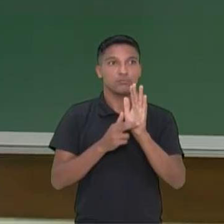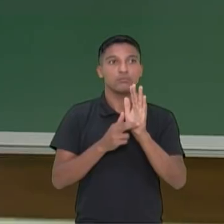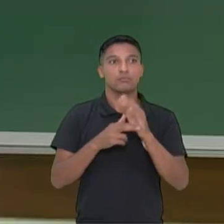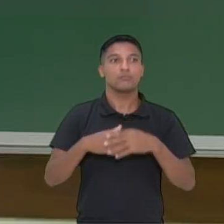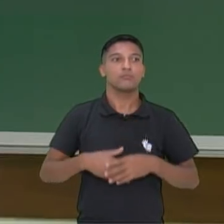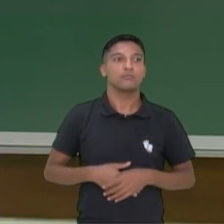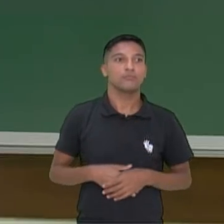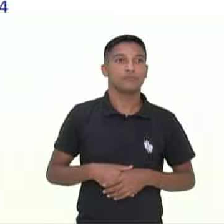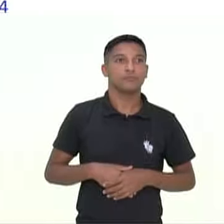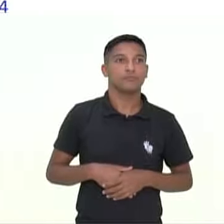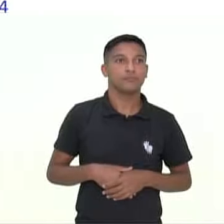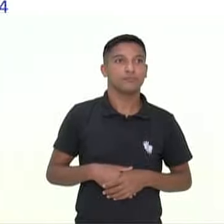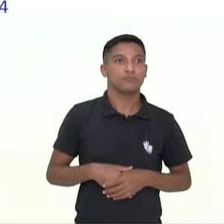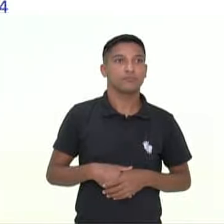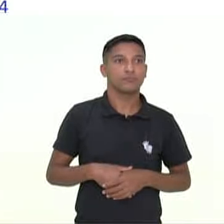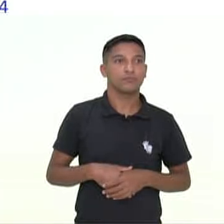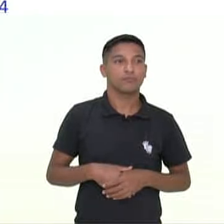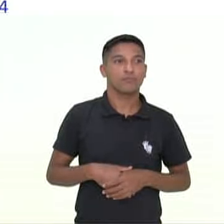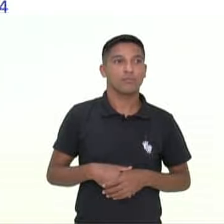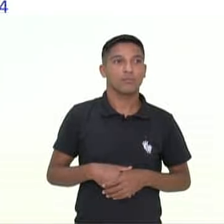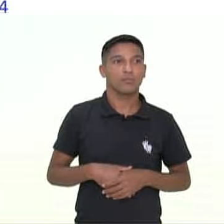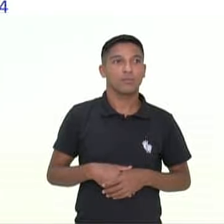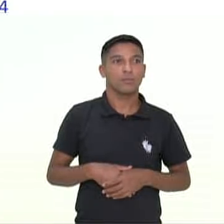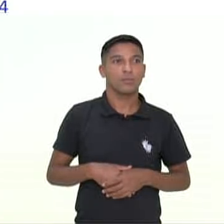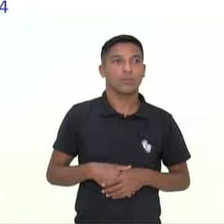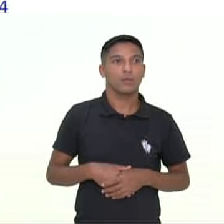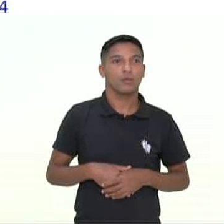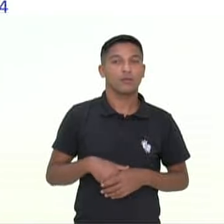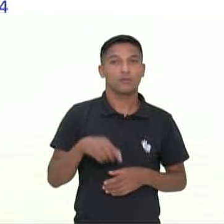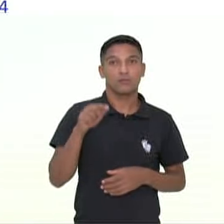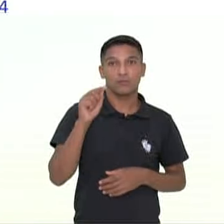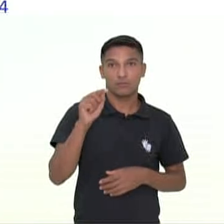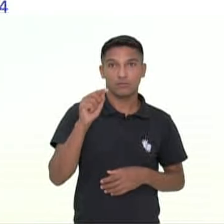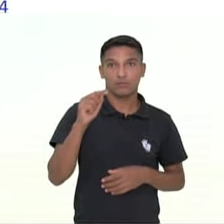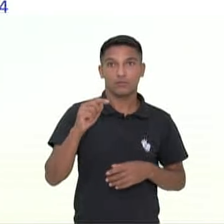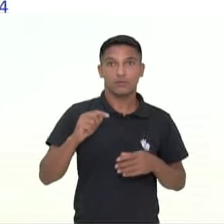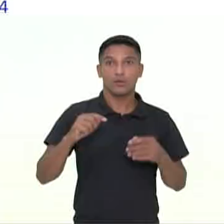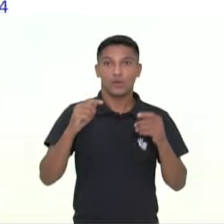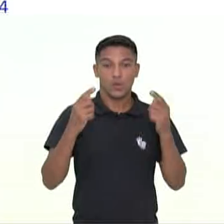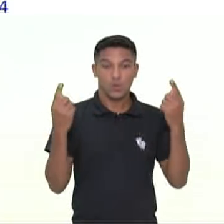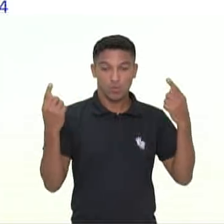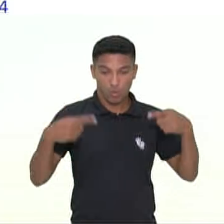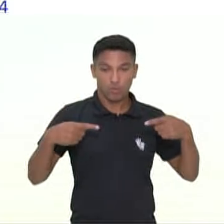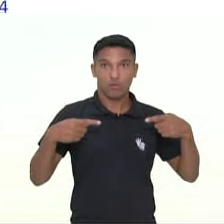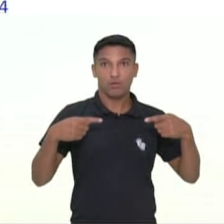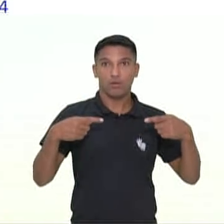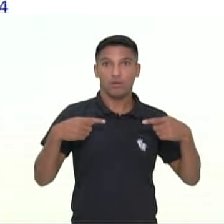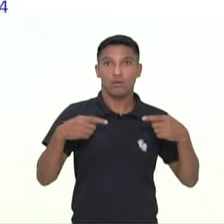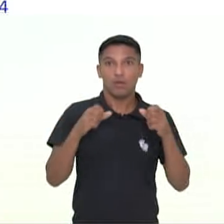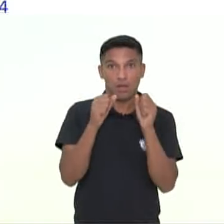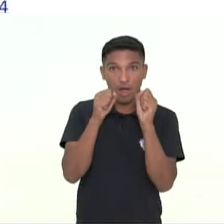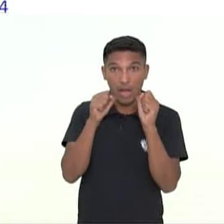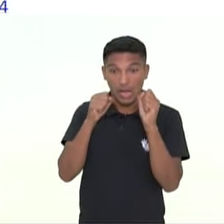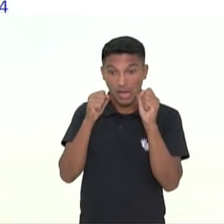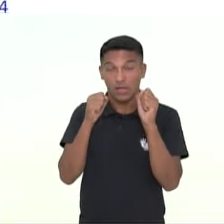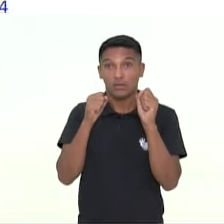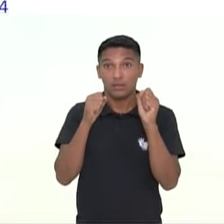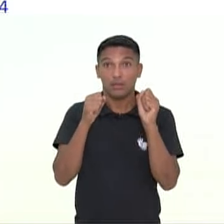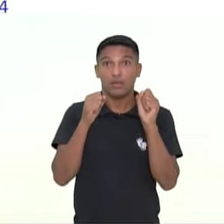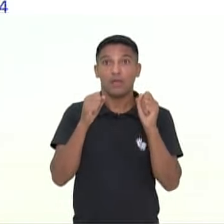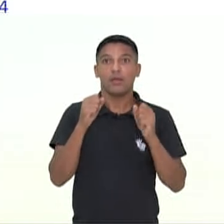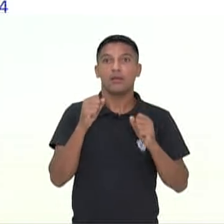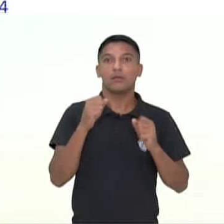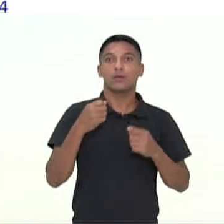nosso próximo. Nas competições, o lutador pontua quando acerta golpes com as mãos ou pés em